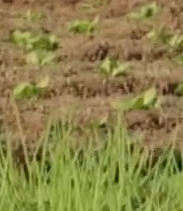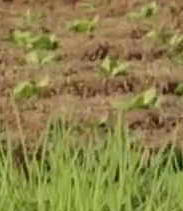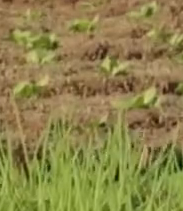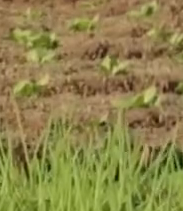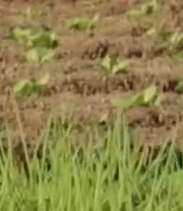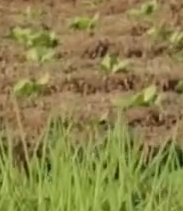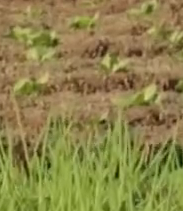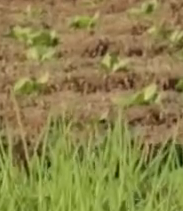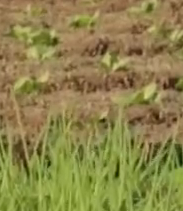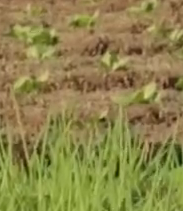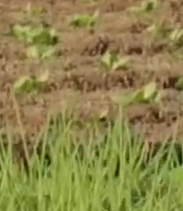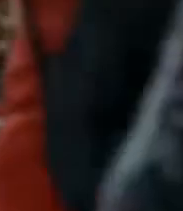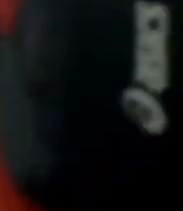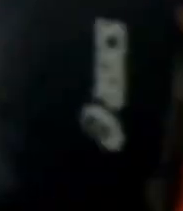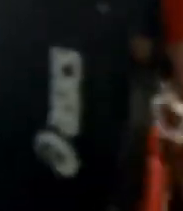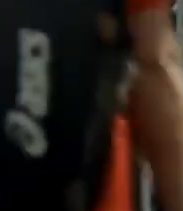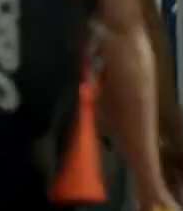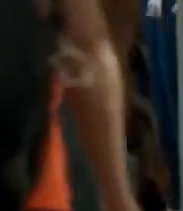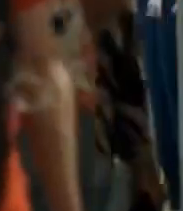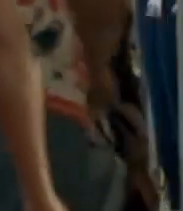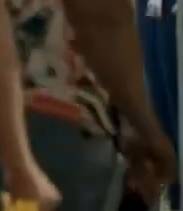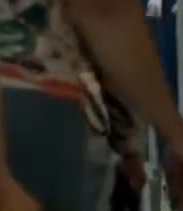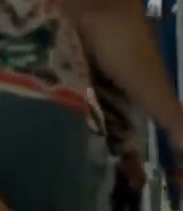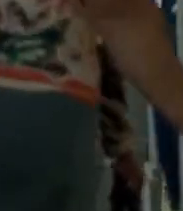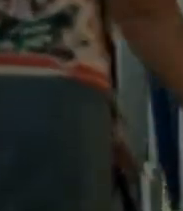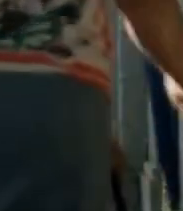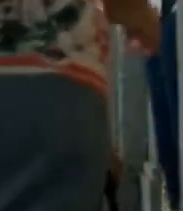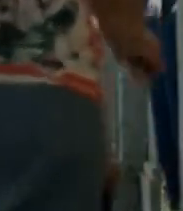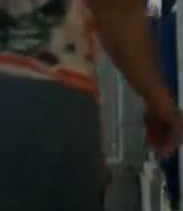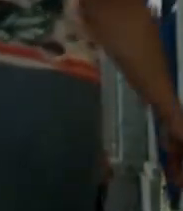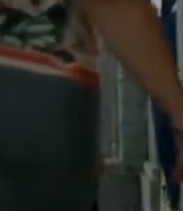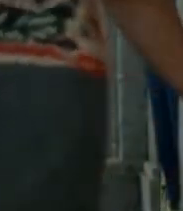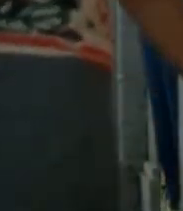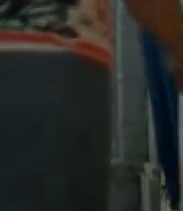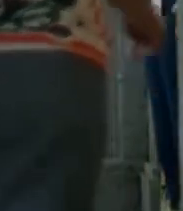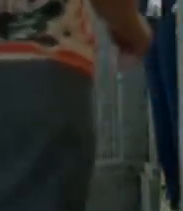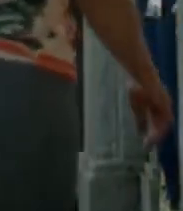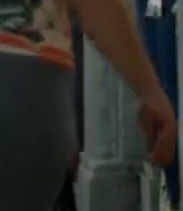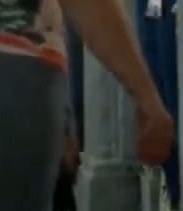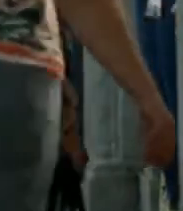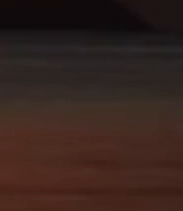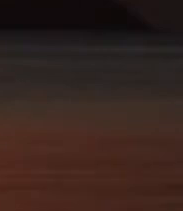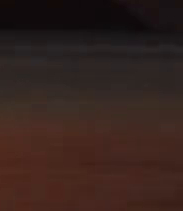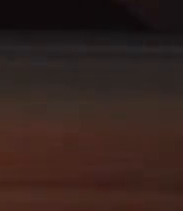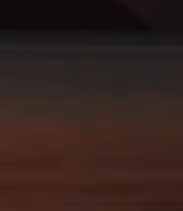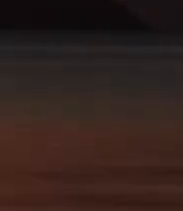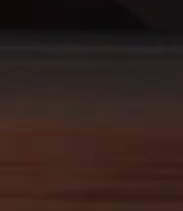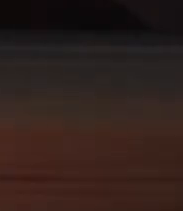Cada bravo cidadão.